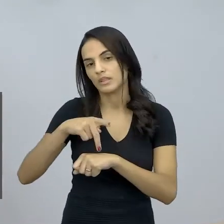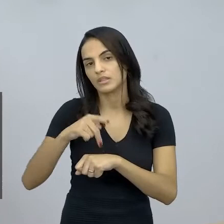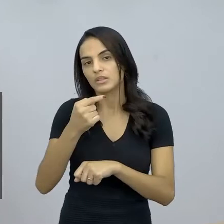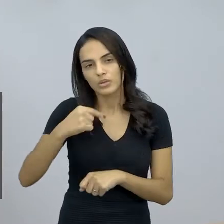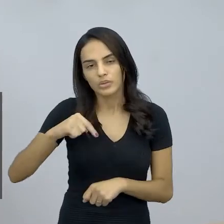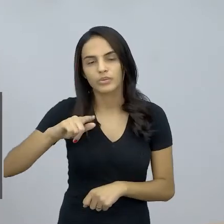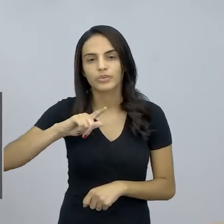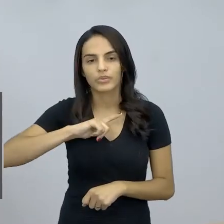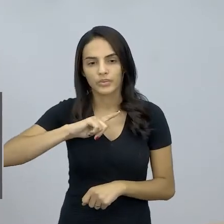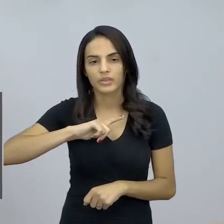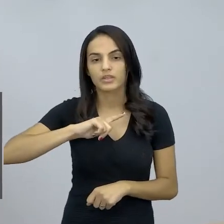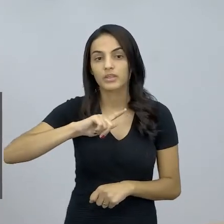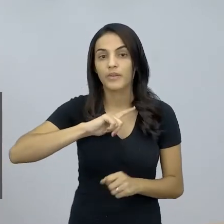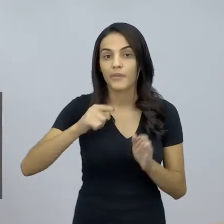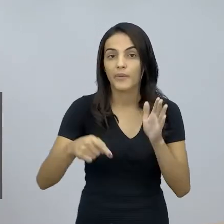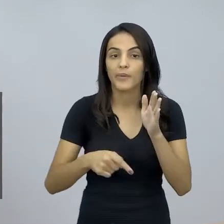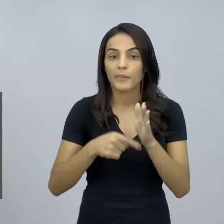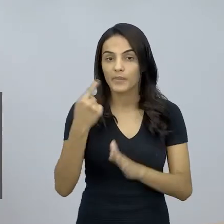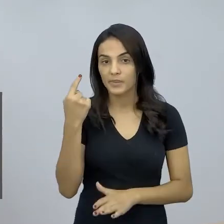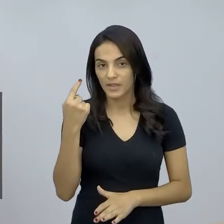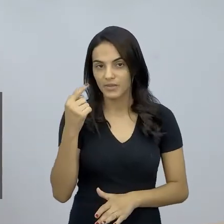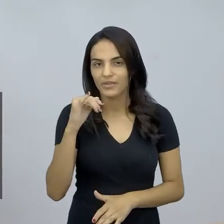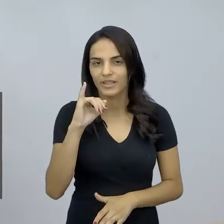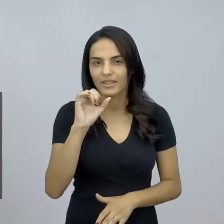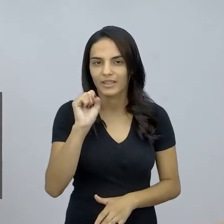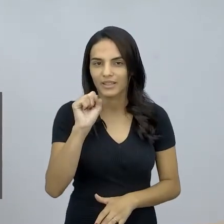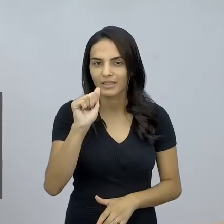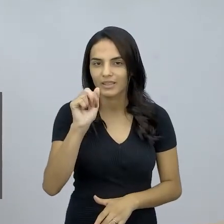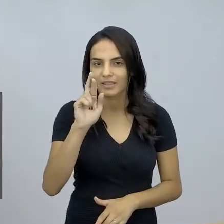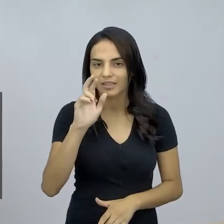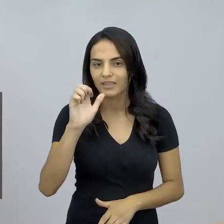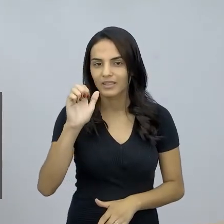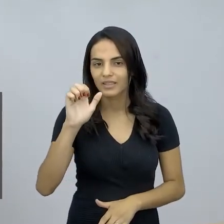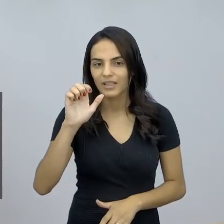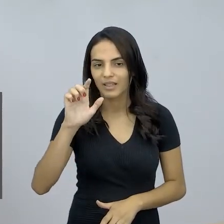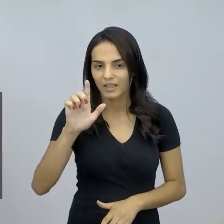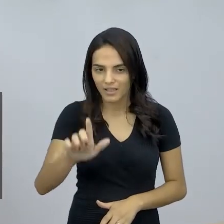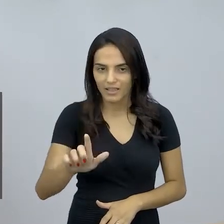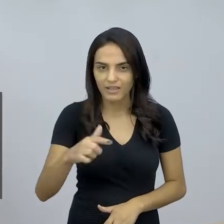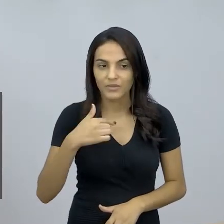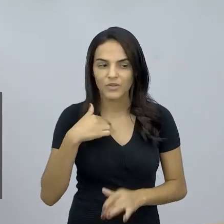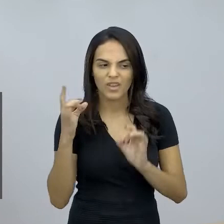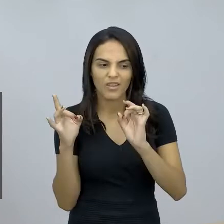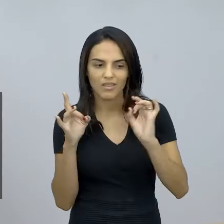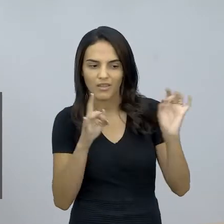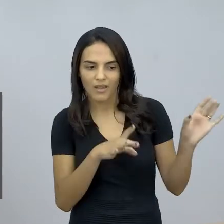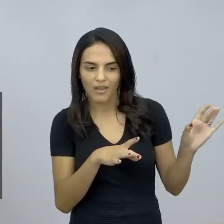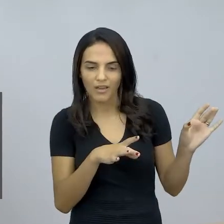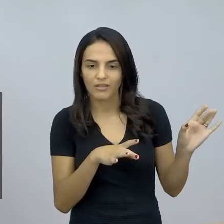temos 2, um foi o primeiro, foi o Misael, que foi, hoje ele está dentro